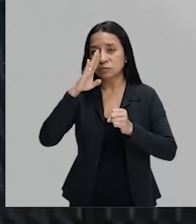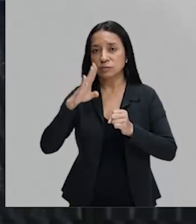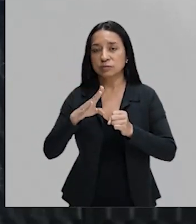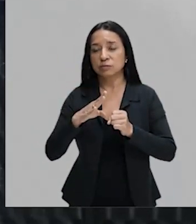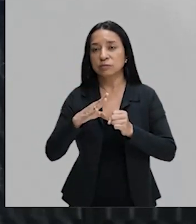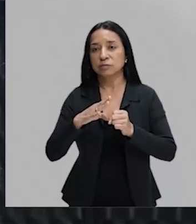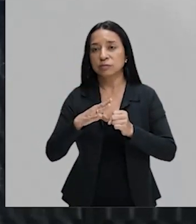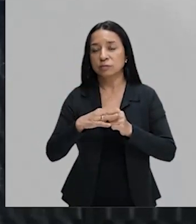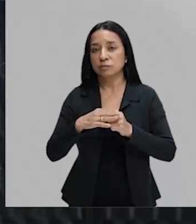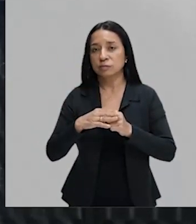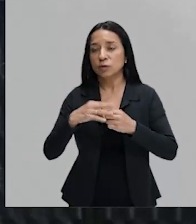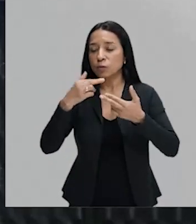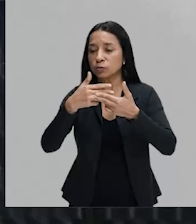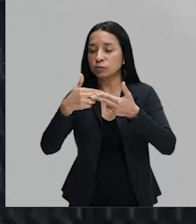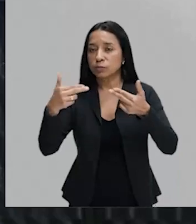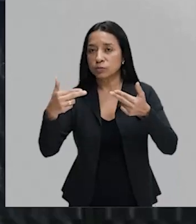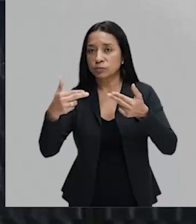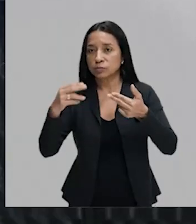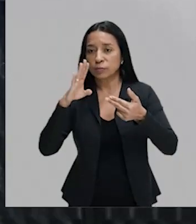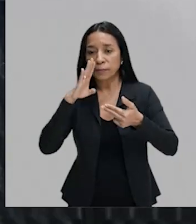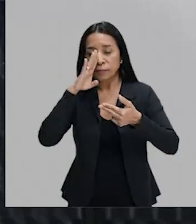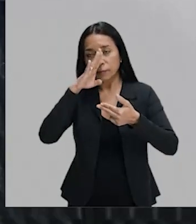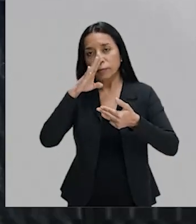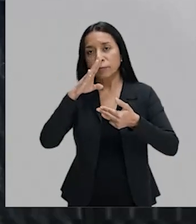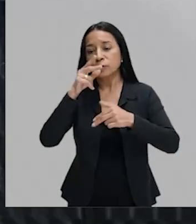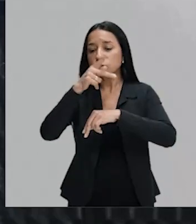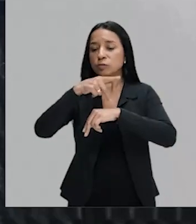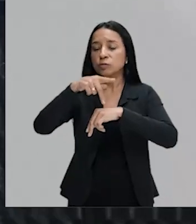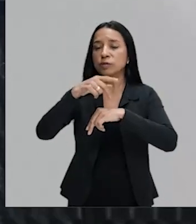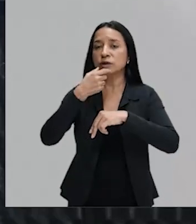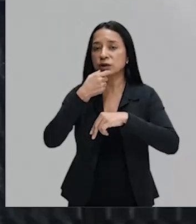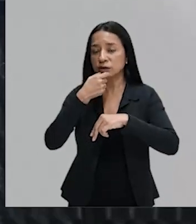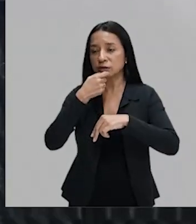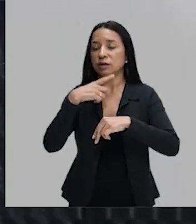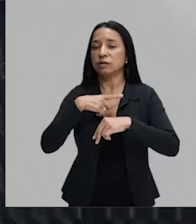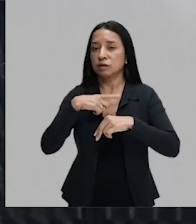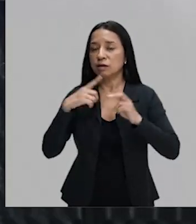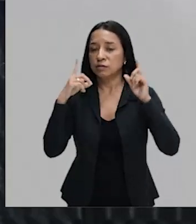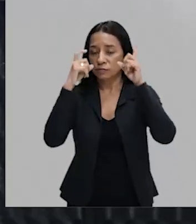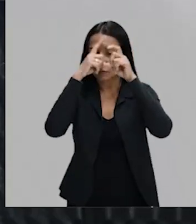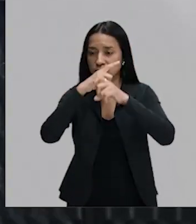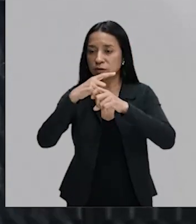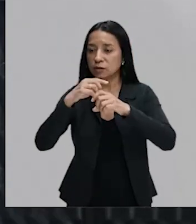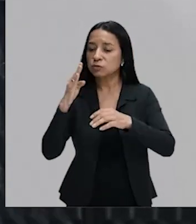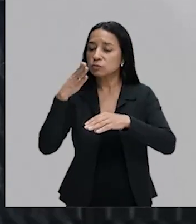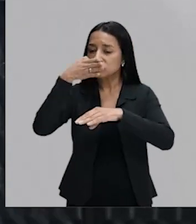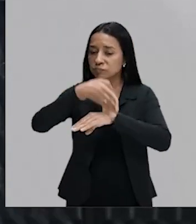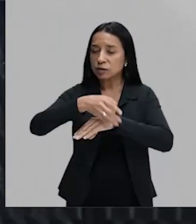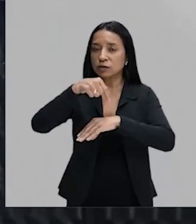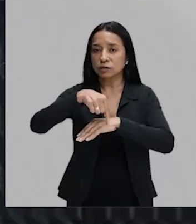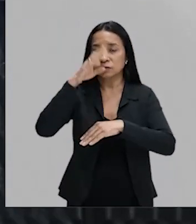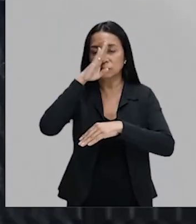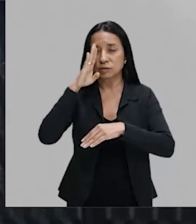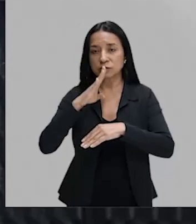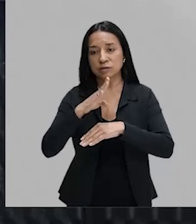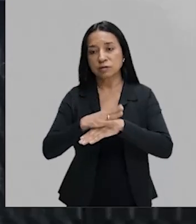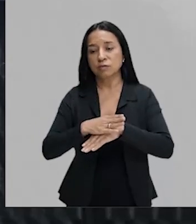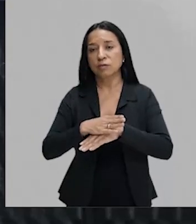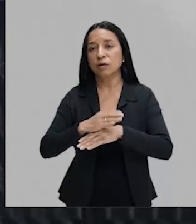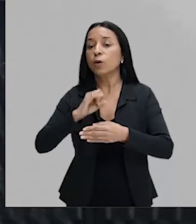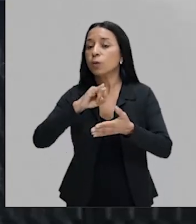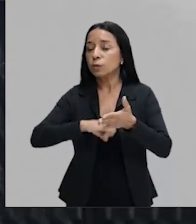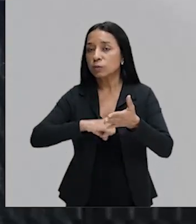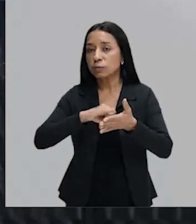Os produtos industrializados, principalmente ingleses, vão ter dificuldade de entrar no país. Apesar dessa